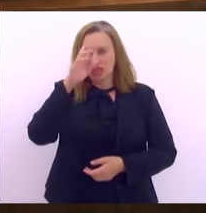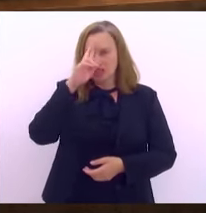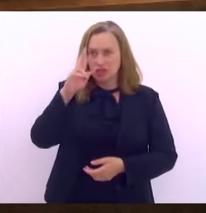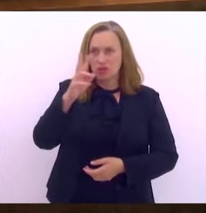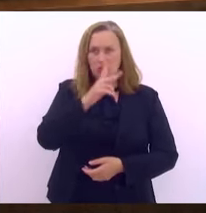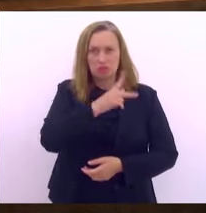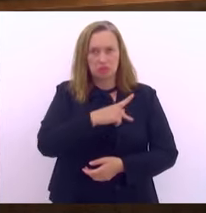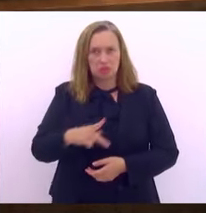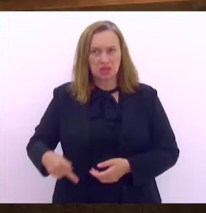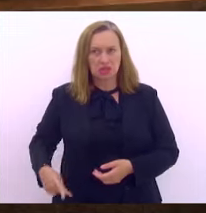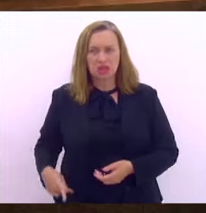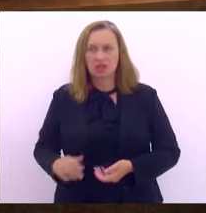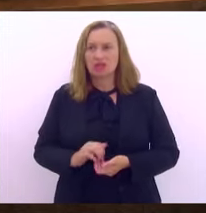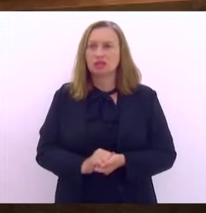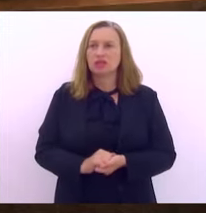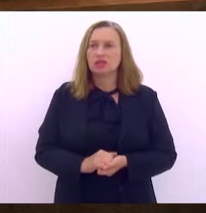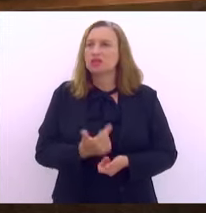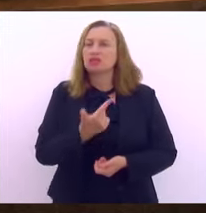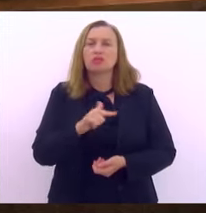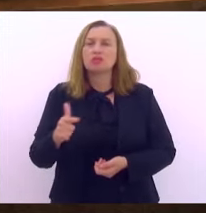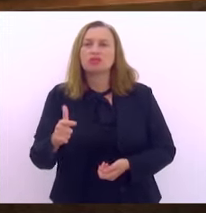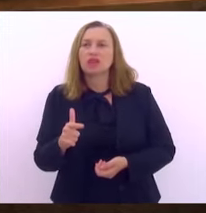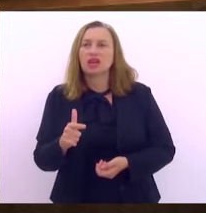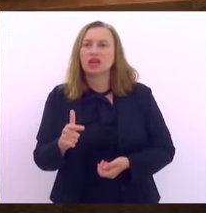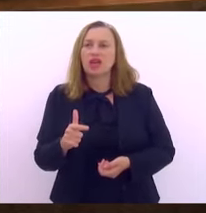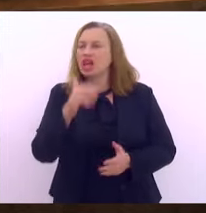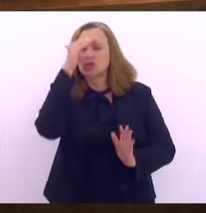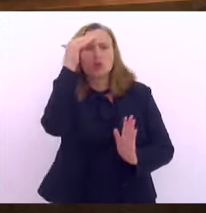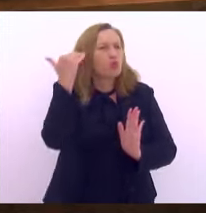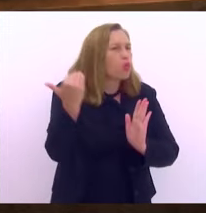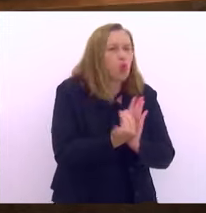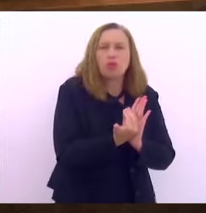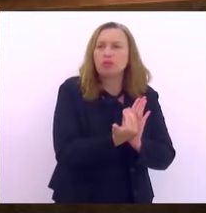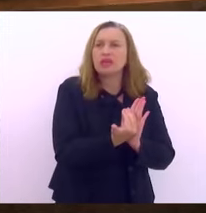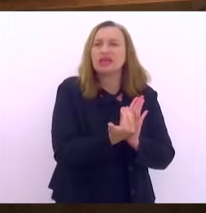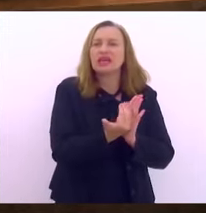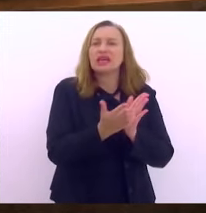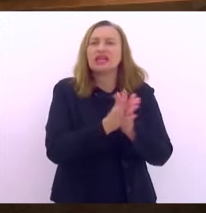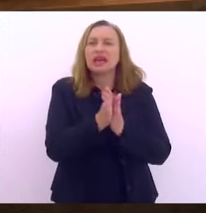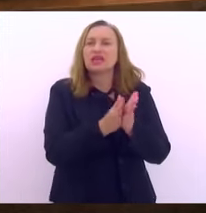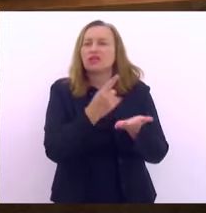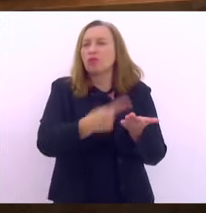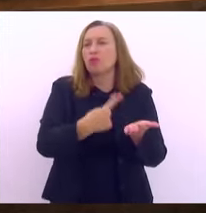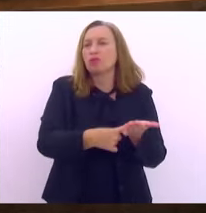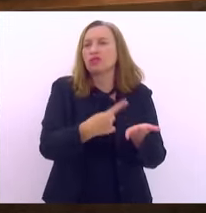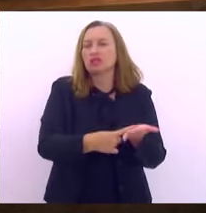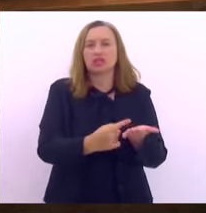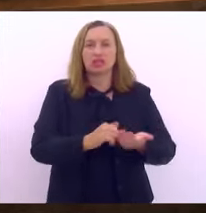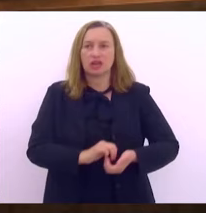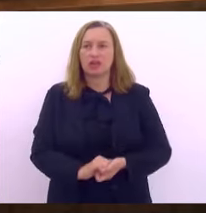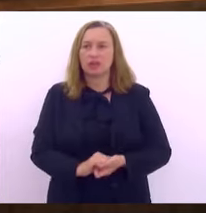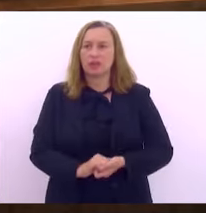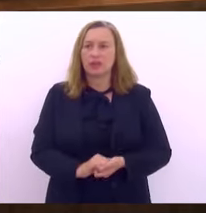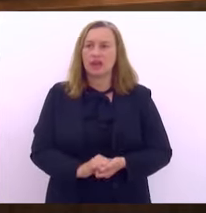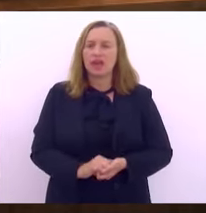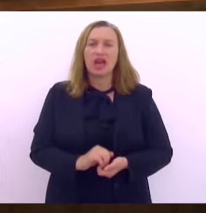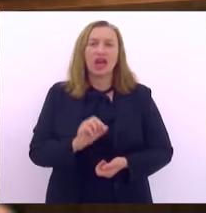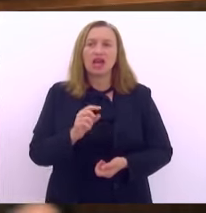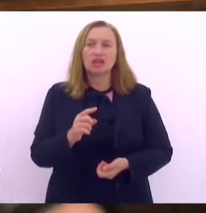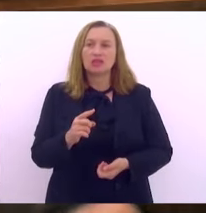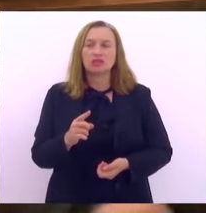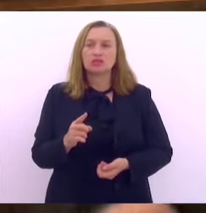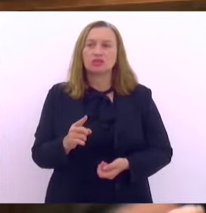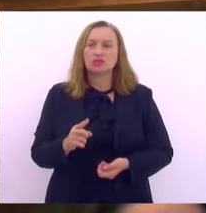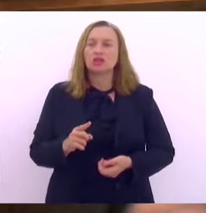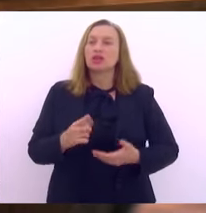presidente, ela não tem palavra. Ela não cumpre aquilo que foi firmado. Essa senhora não tem honradez com aqueles que se dedicaram, fizeram um